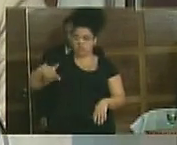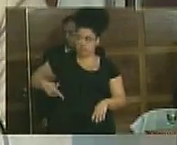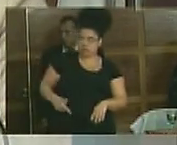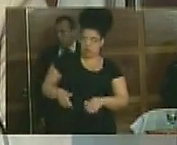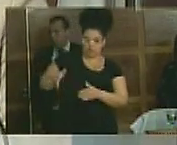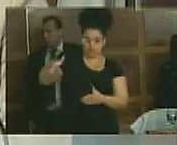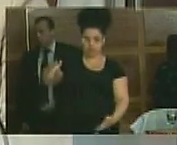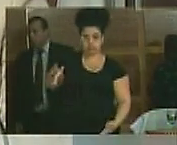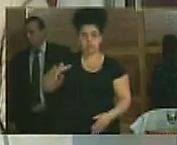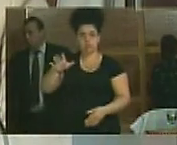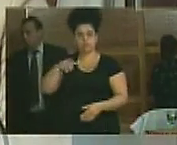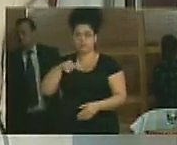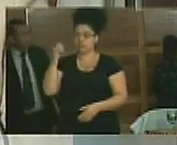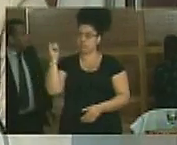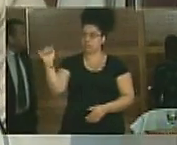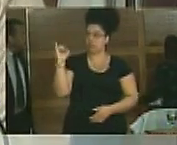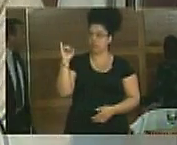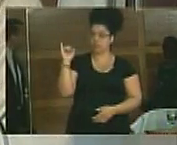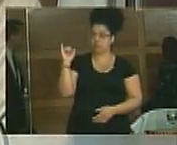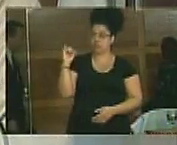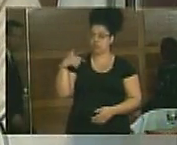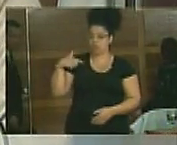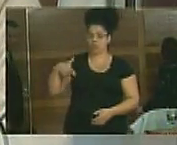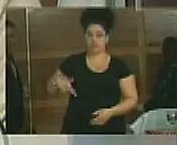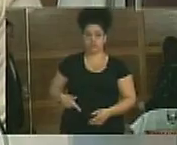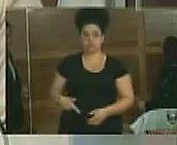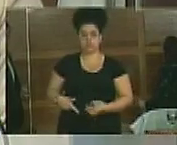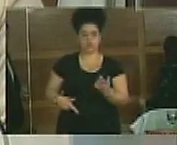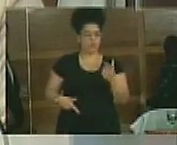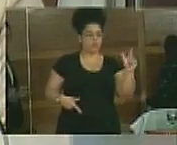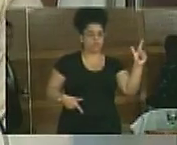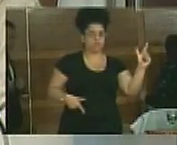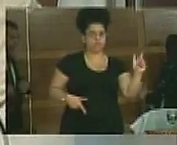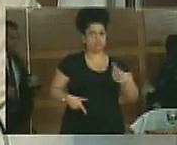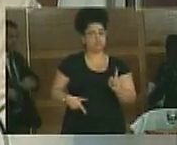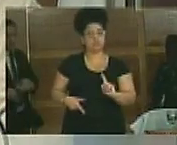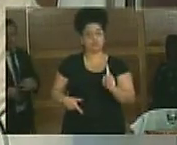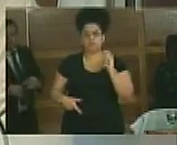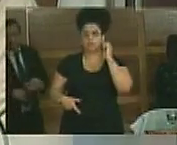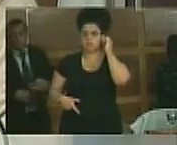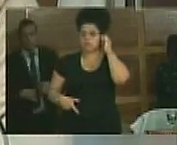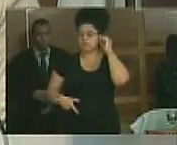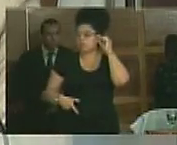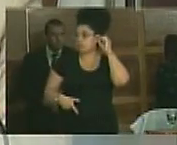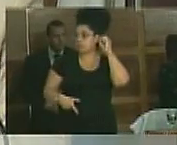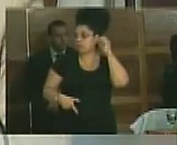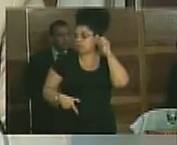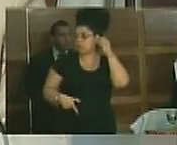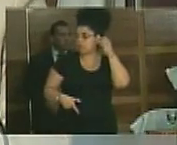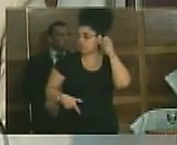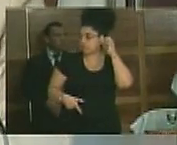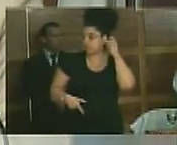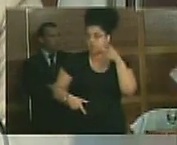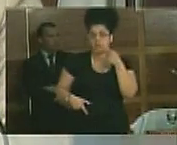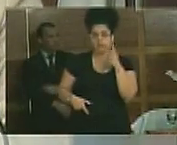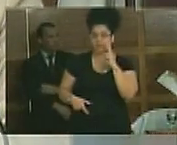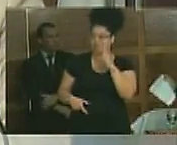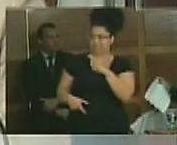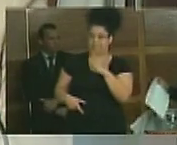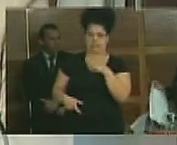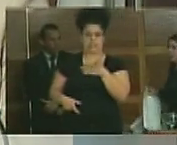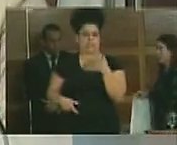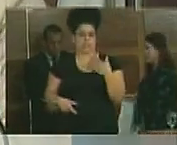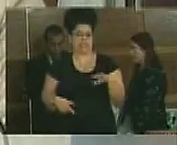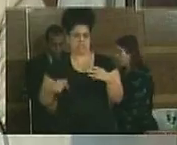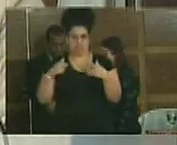tomar, mas ele vai tomar um tiro e aquele fuzil vai para a mão do outro. Eu quero dizer, é para a gente não ter o outro. Mas, de repente, o outro olhar e falar, Deus me livre, cara. Eu